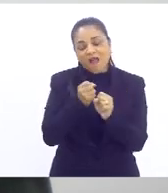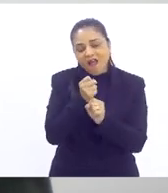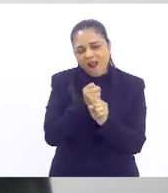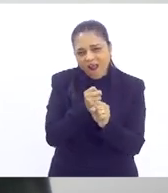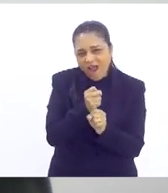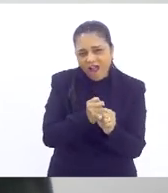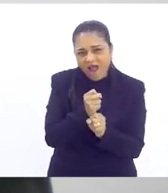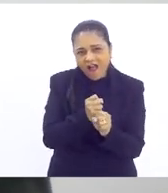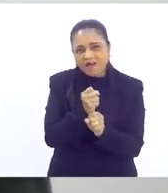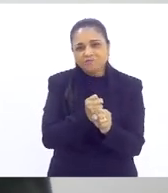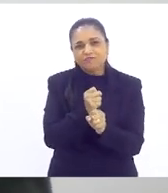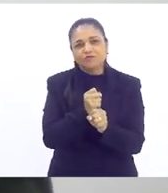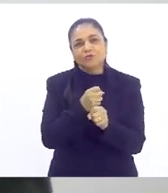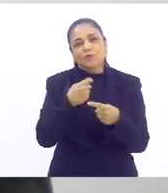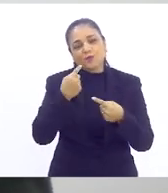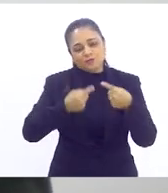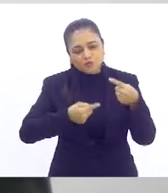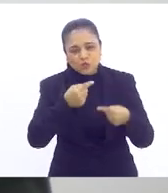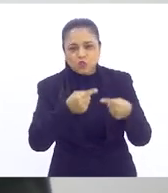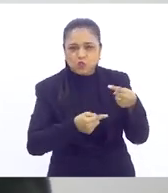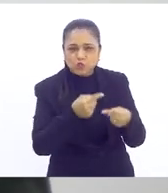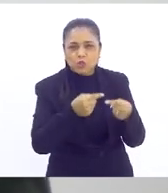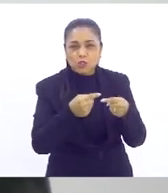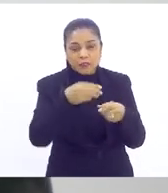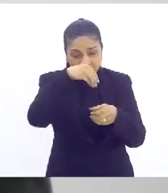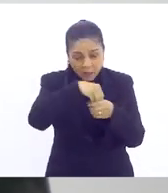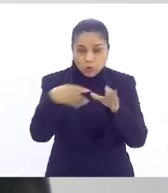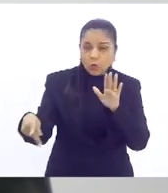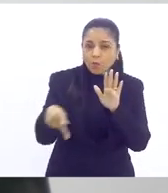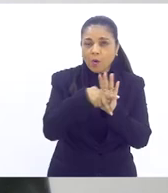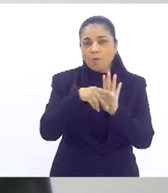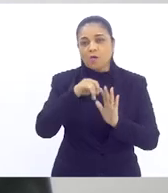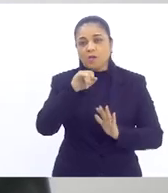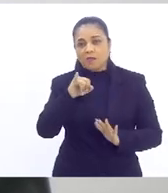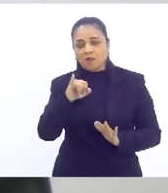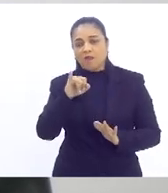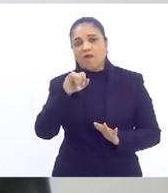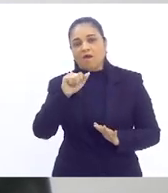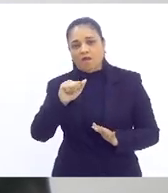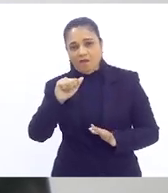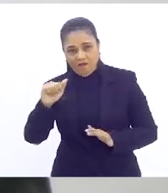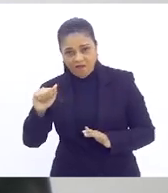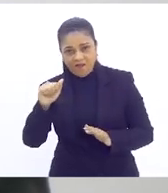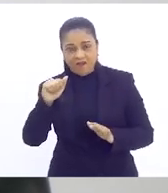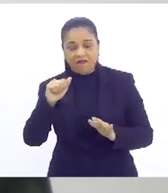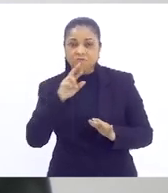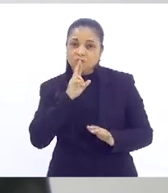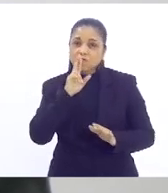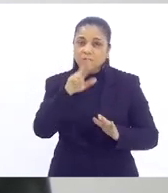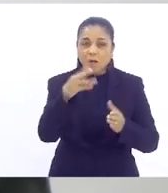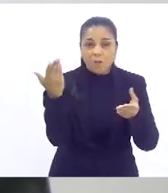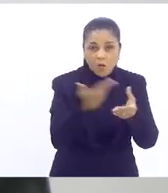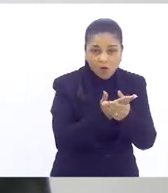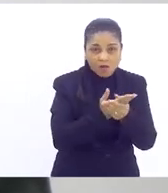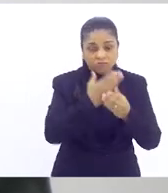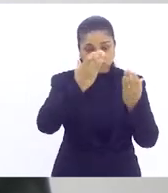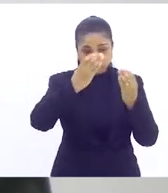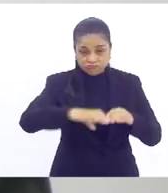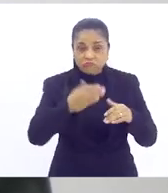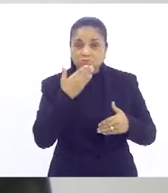nas discussões inclusive dentro do próprio a como resposta o processo de solicitação de concurso